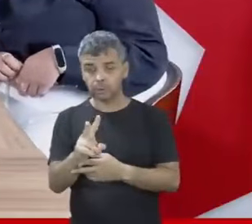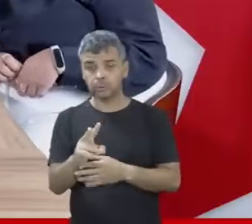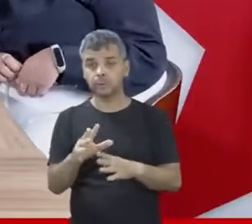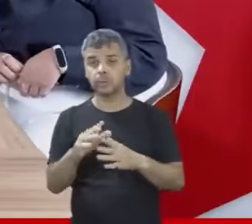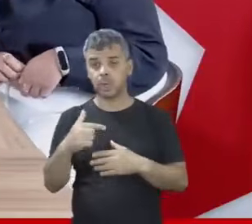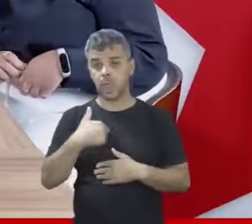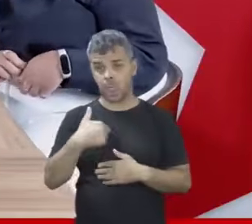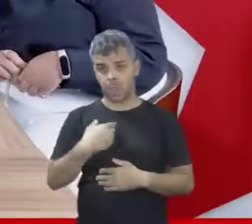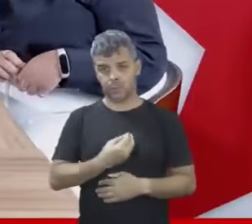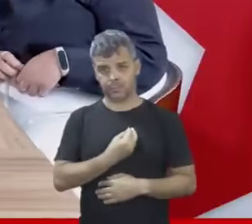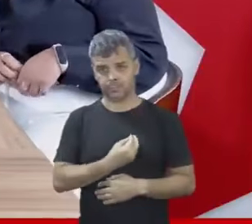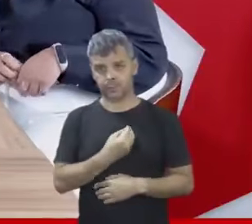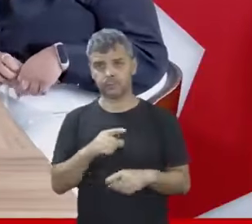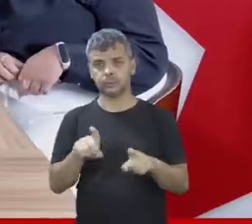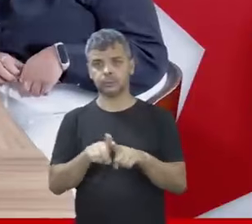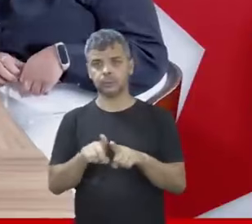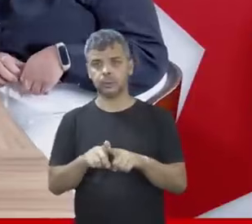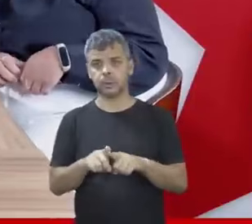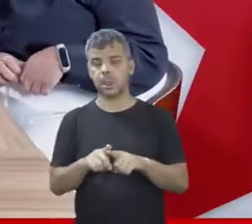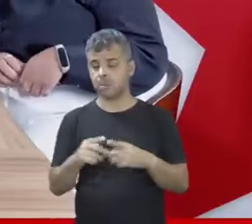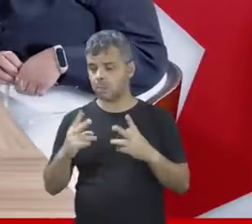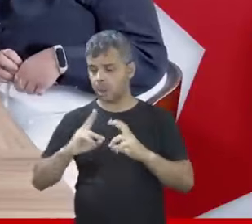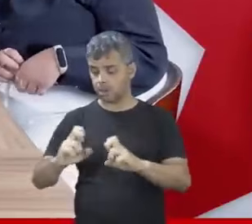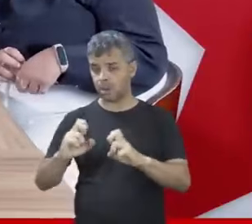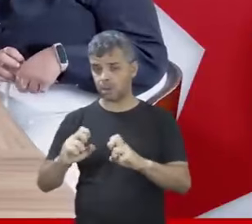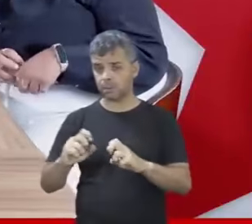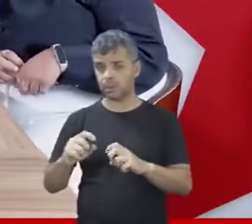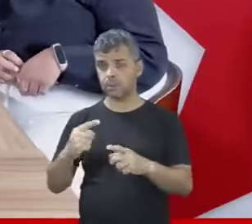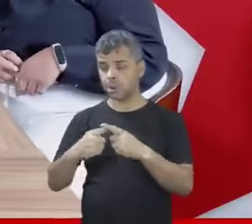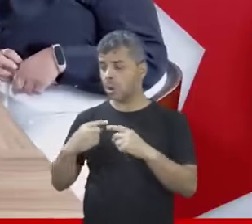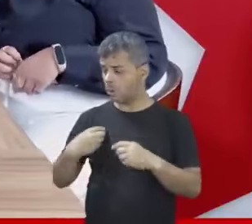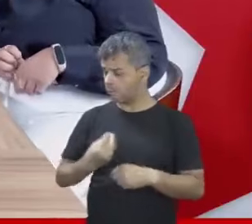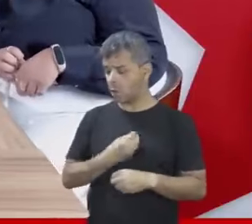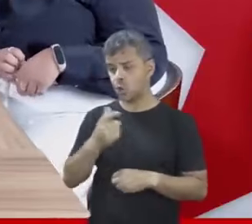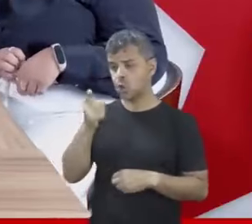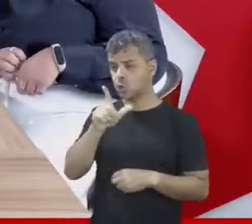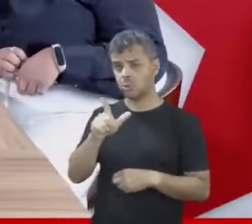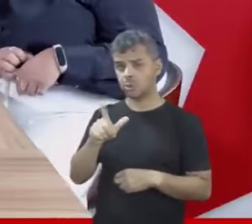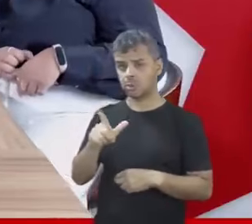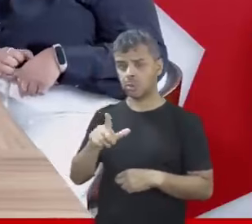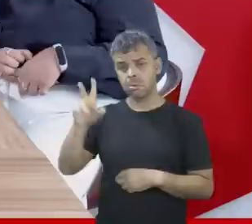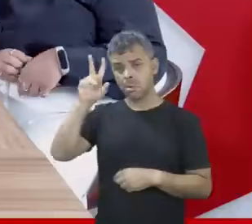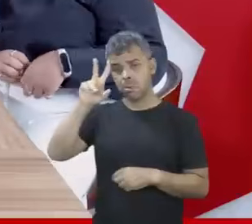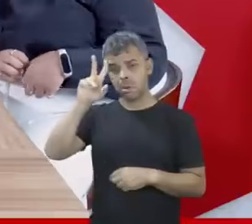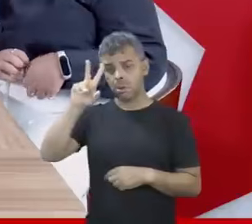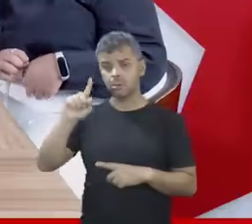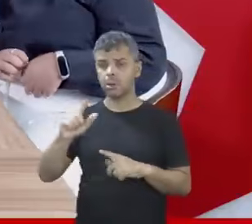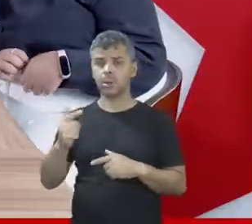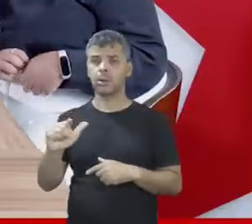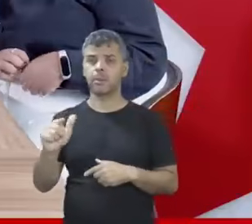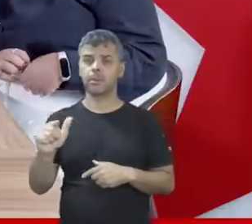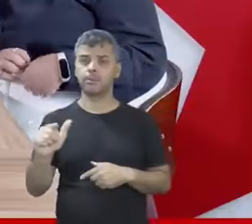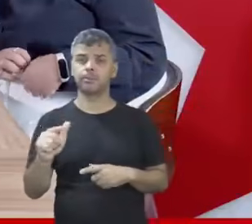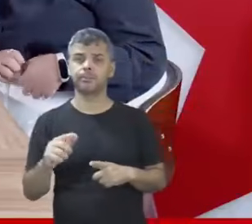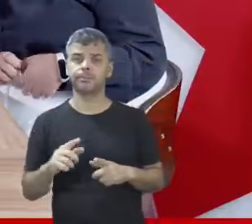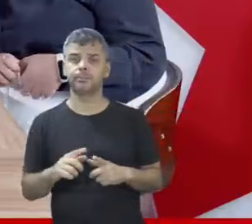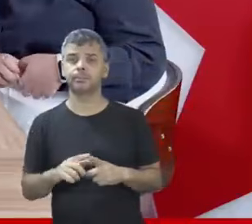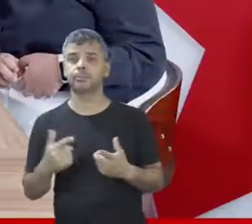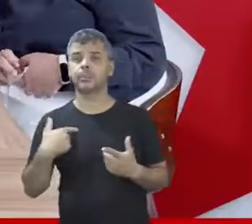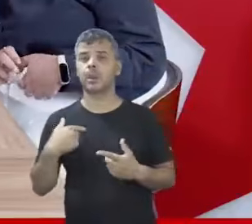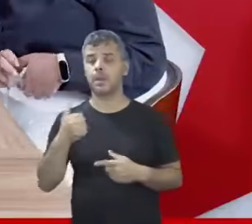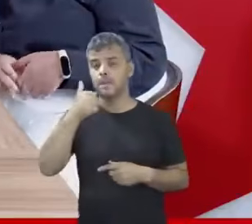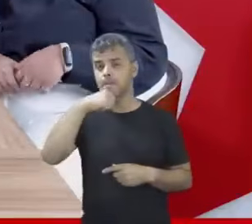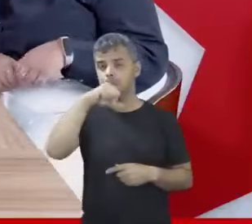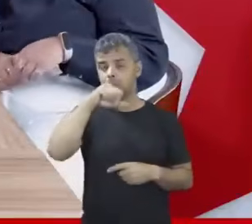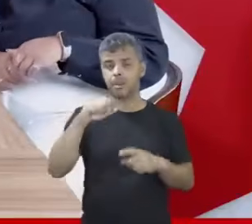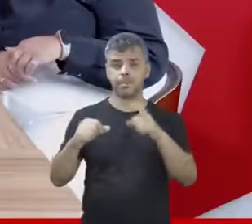assim, eu vivi isso também. Me identifico com a tua história, Cris, porque eu também não construí memórias. Não construí memórias com a minha mãe,